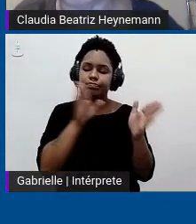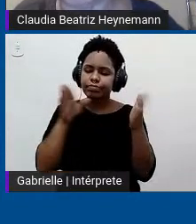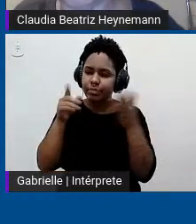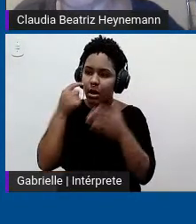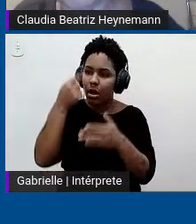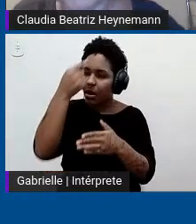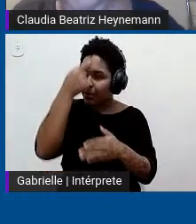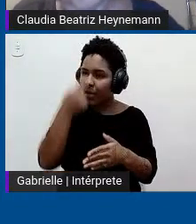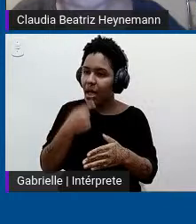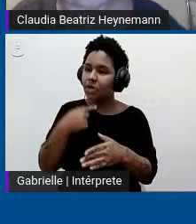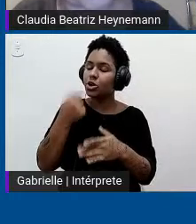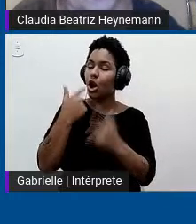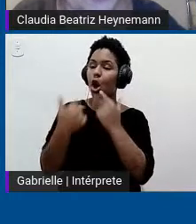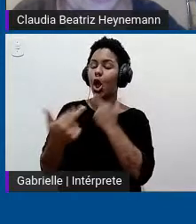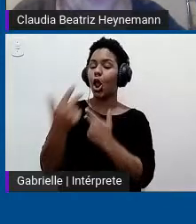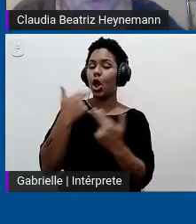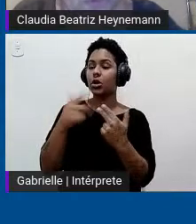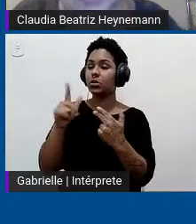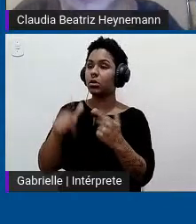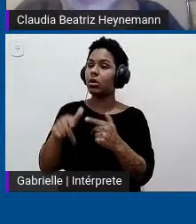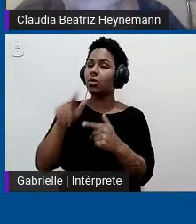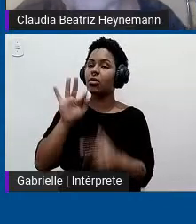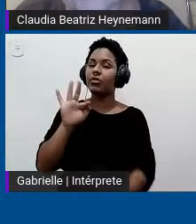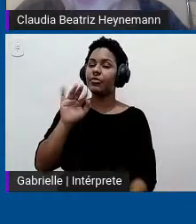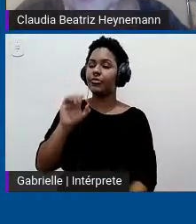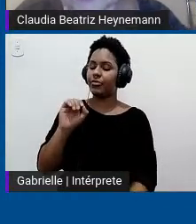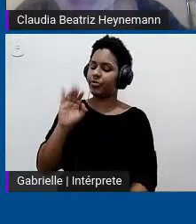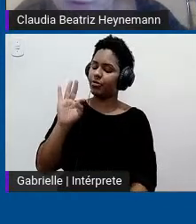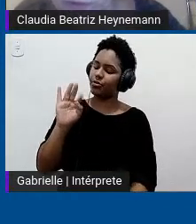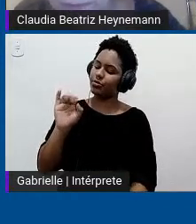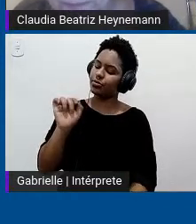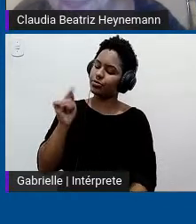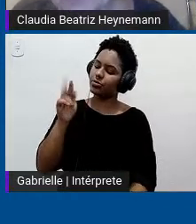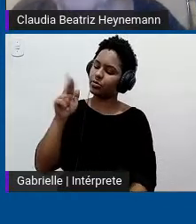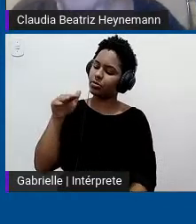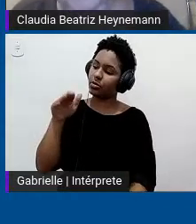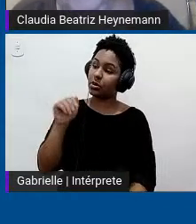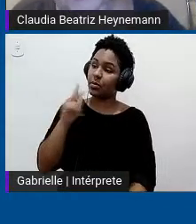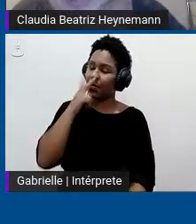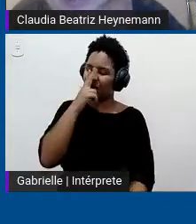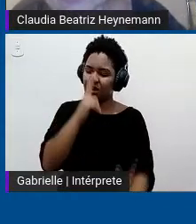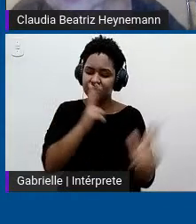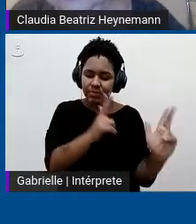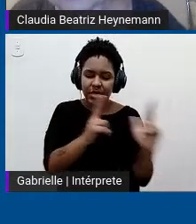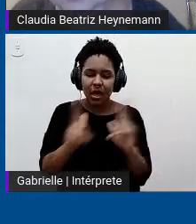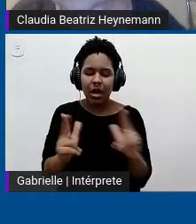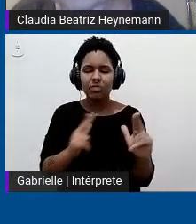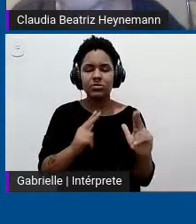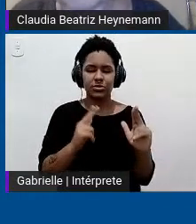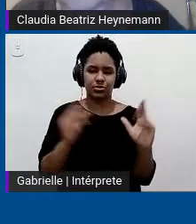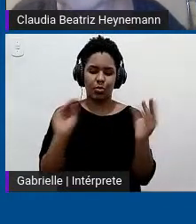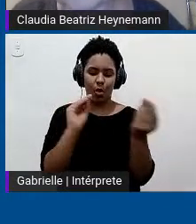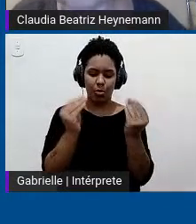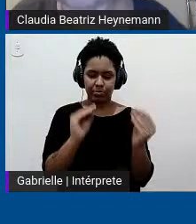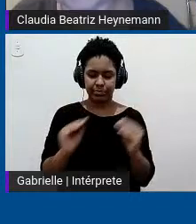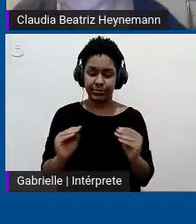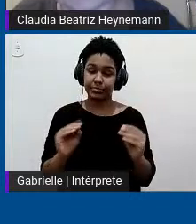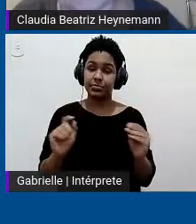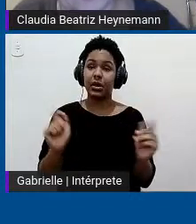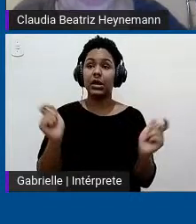coloridas que produziu como fotogramas, como fossem trechos de uma montagem. Por outro lado, né, também